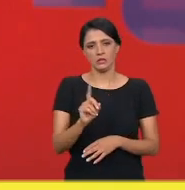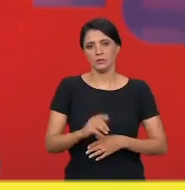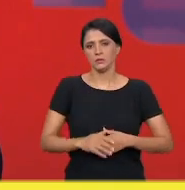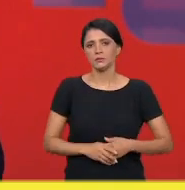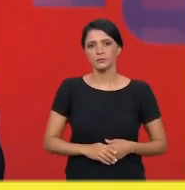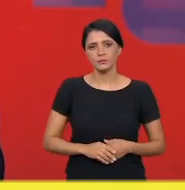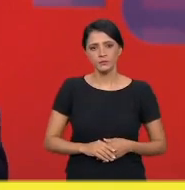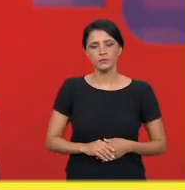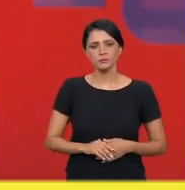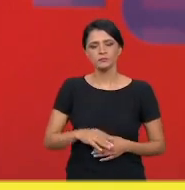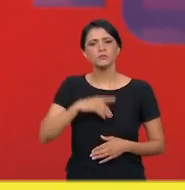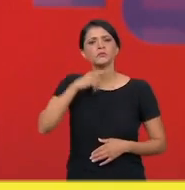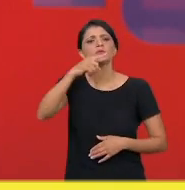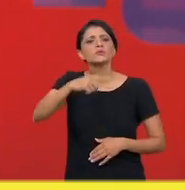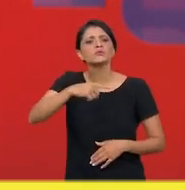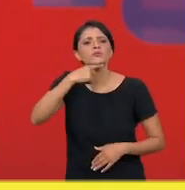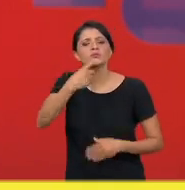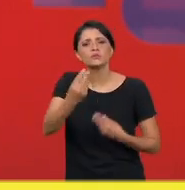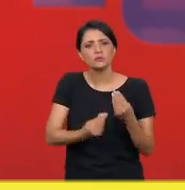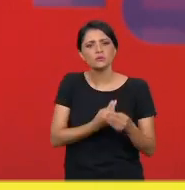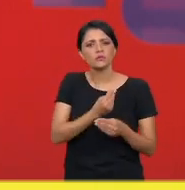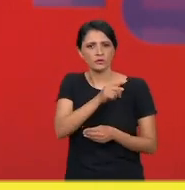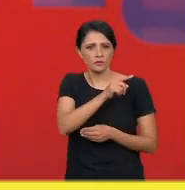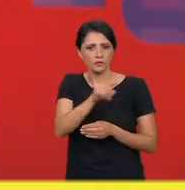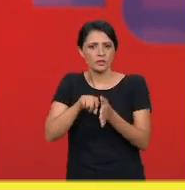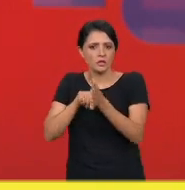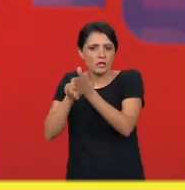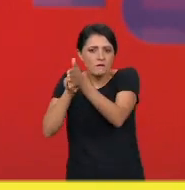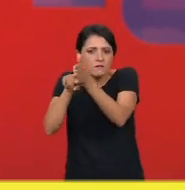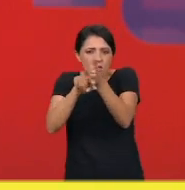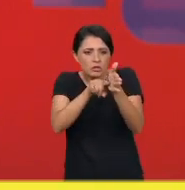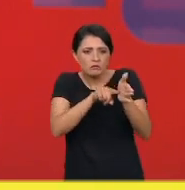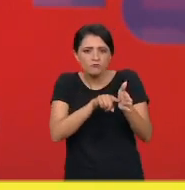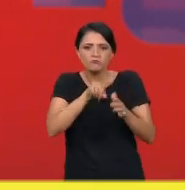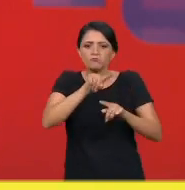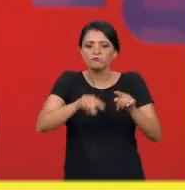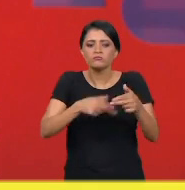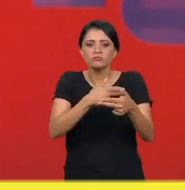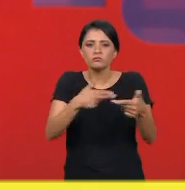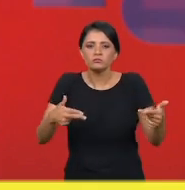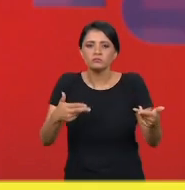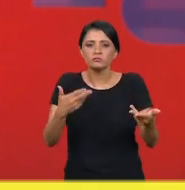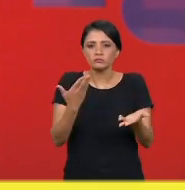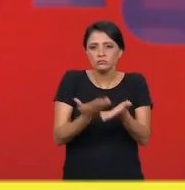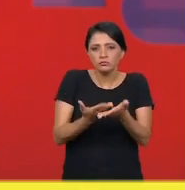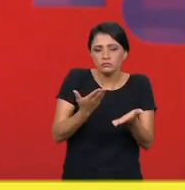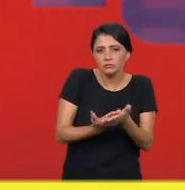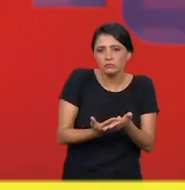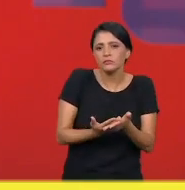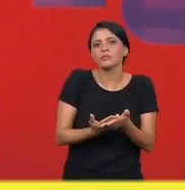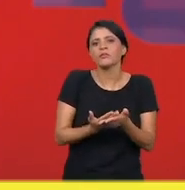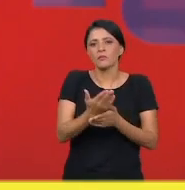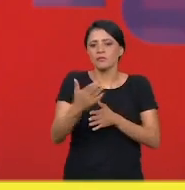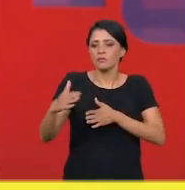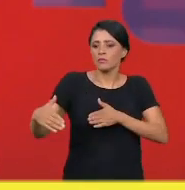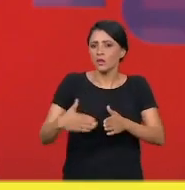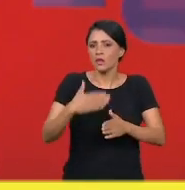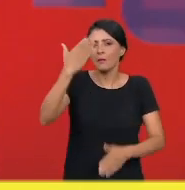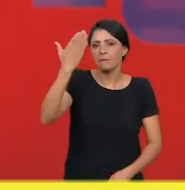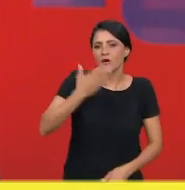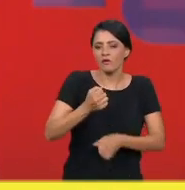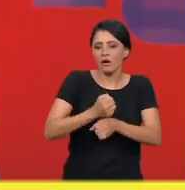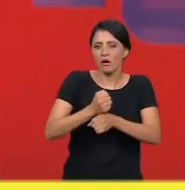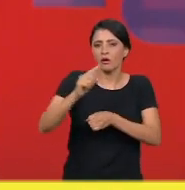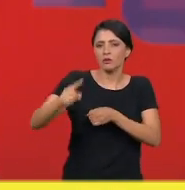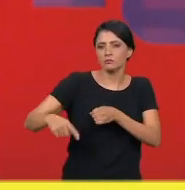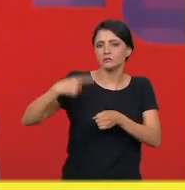A minha dúvida é assim, quando vocês estão investigando alguma coisa, esse caminho que se comprova muitos anos depois, eu